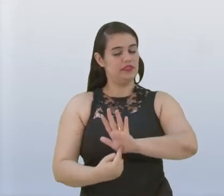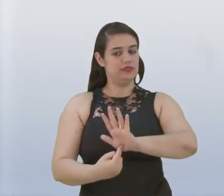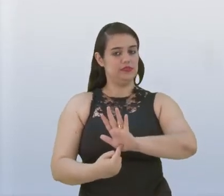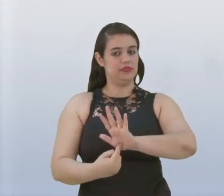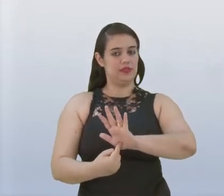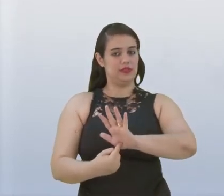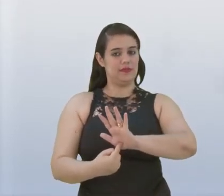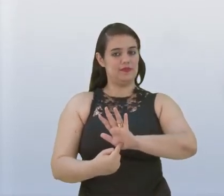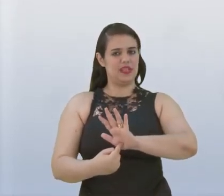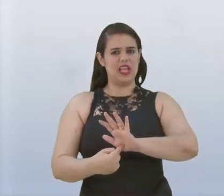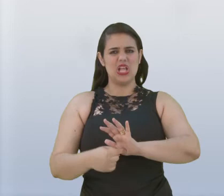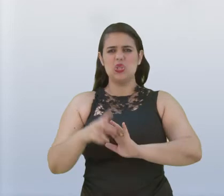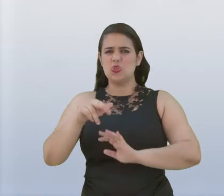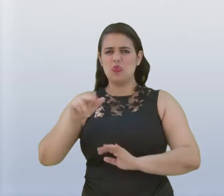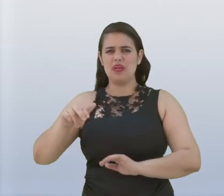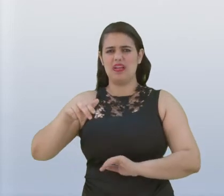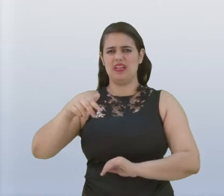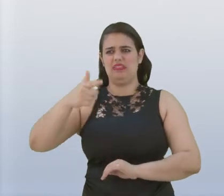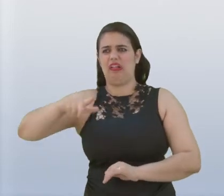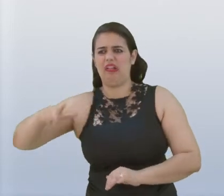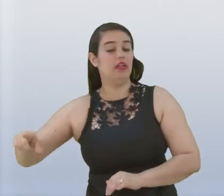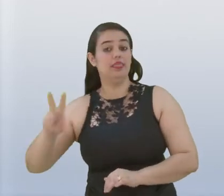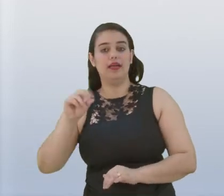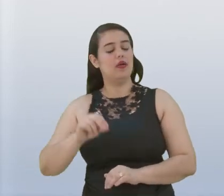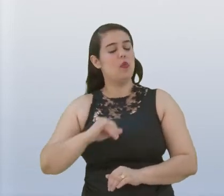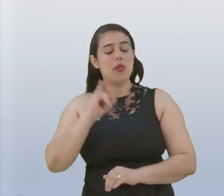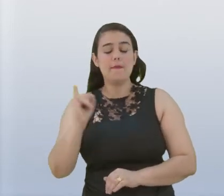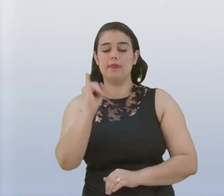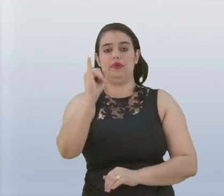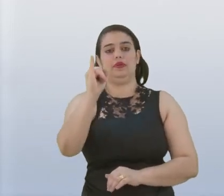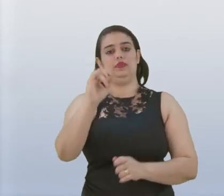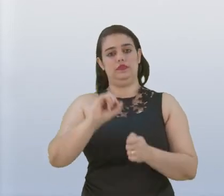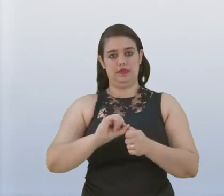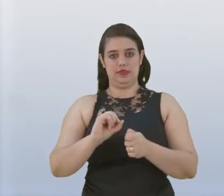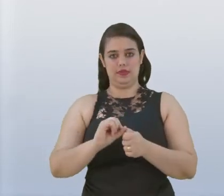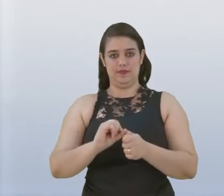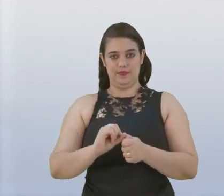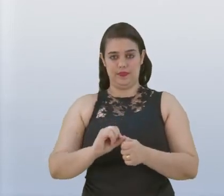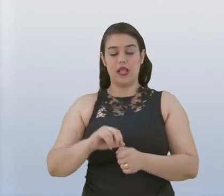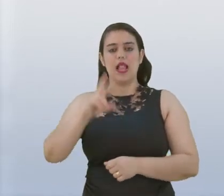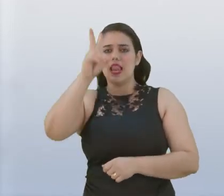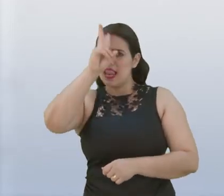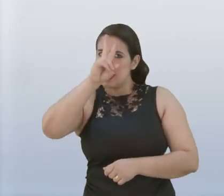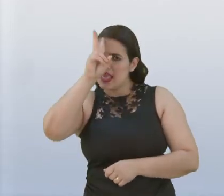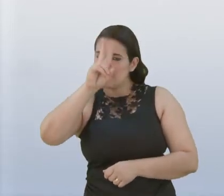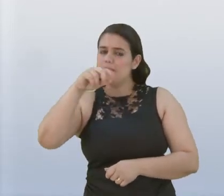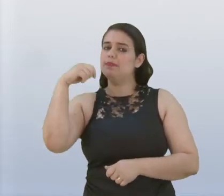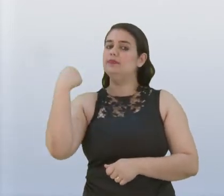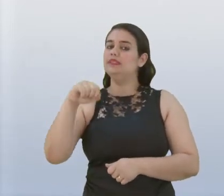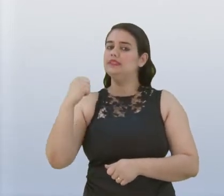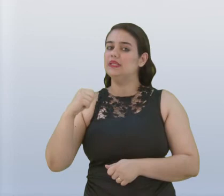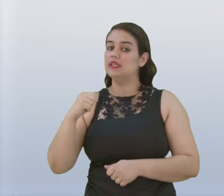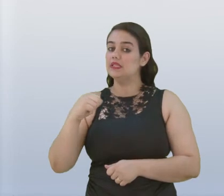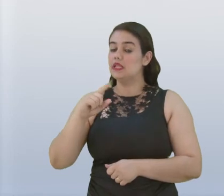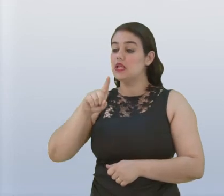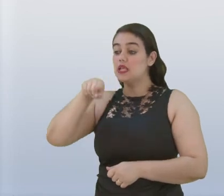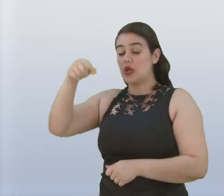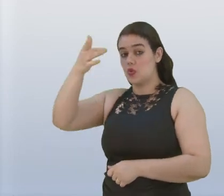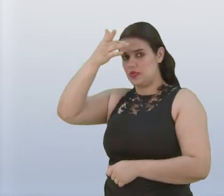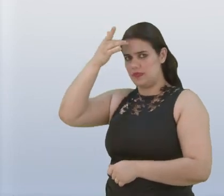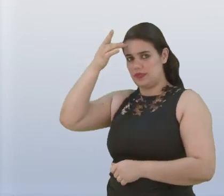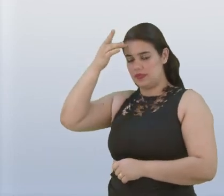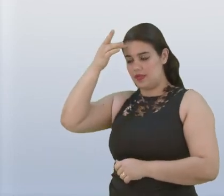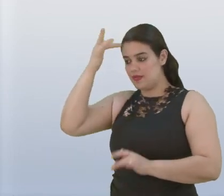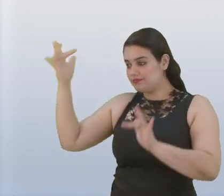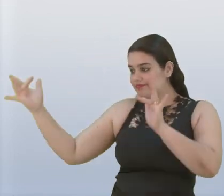demonstram educação e boas maneiras. Nunca são demais em um ambiente de trabalho. Lembre-se, é preciso fazer